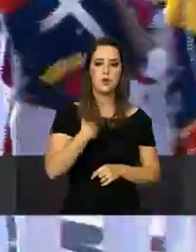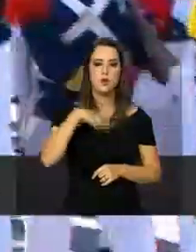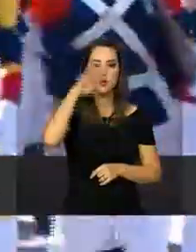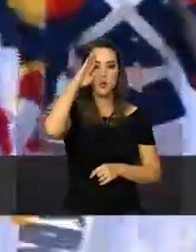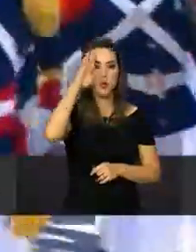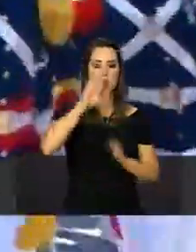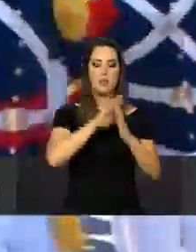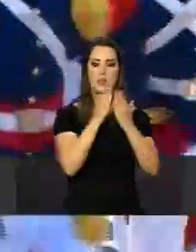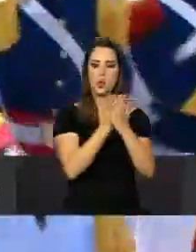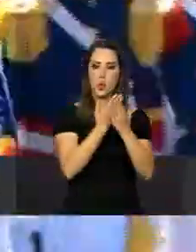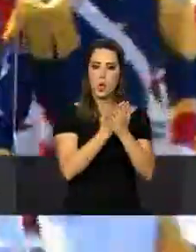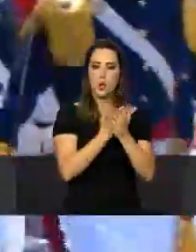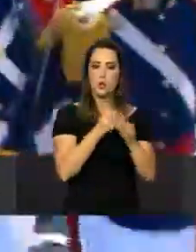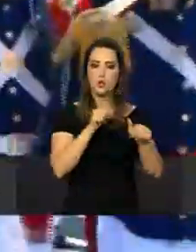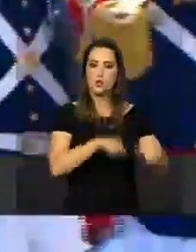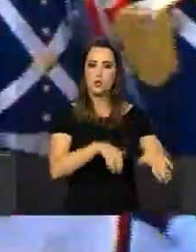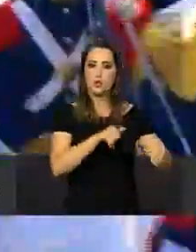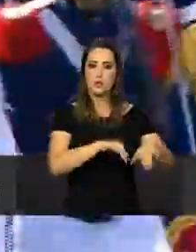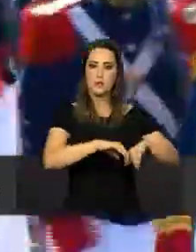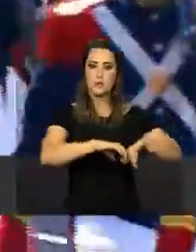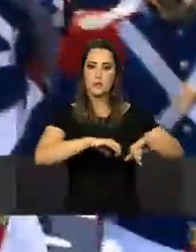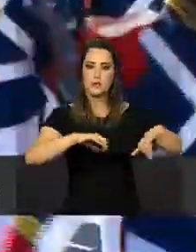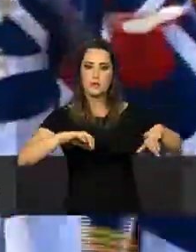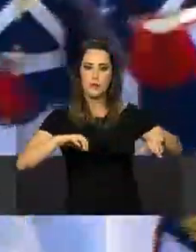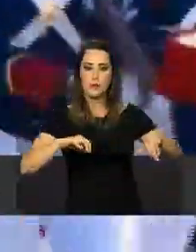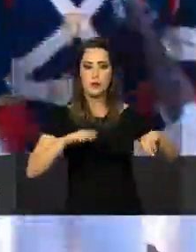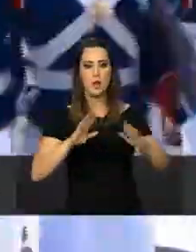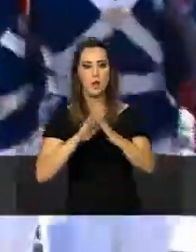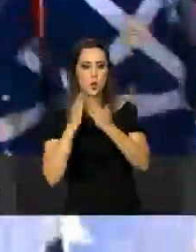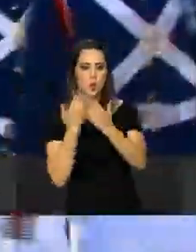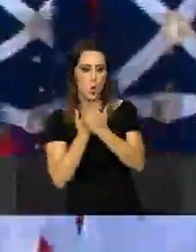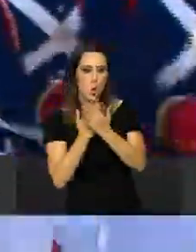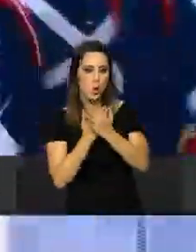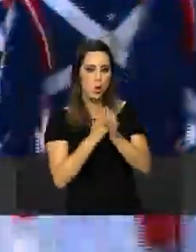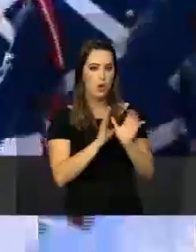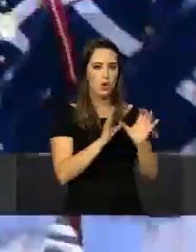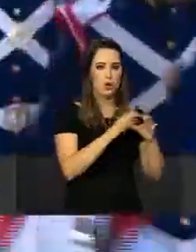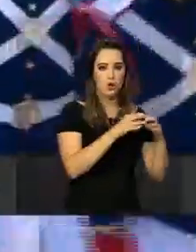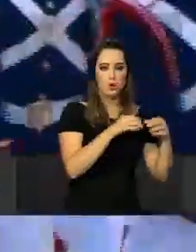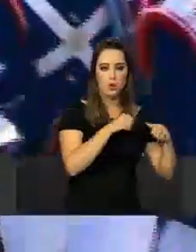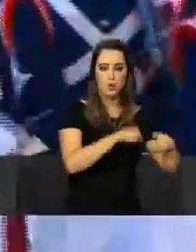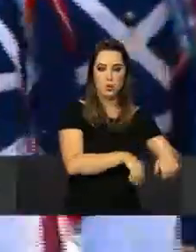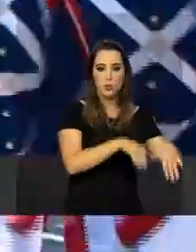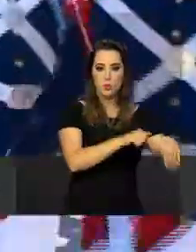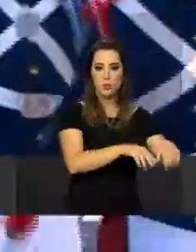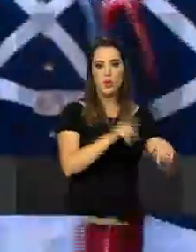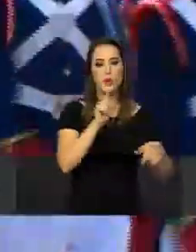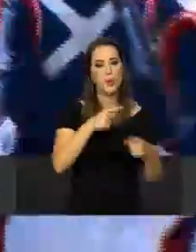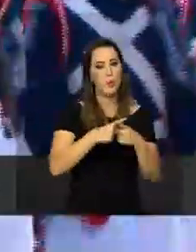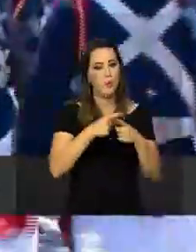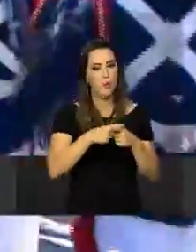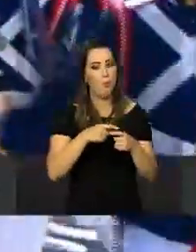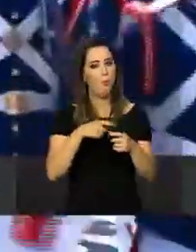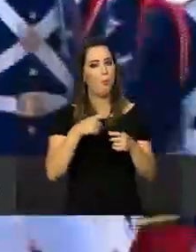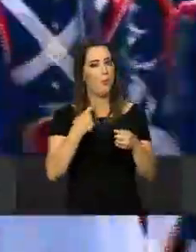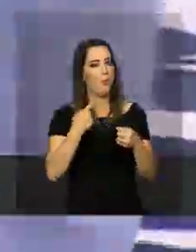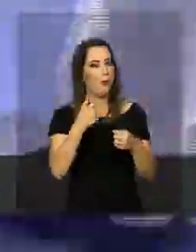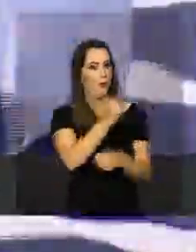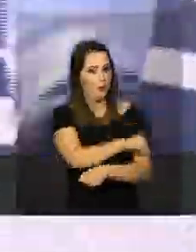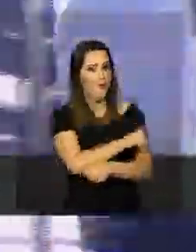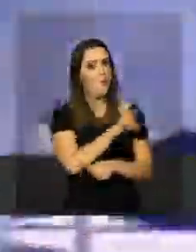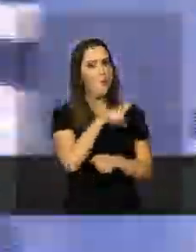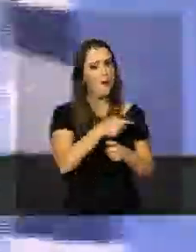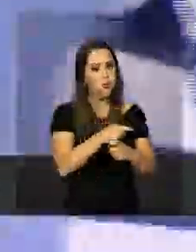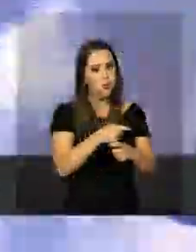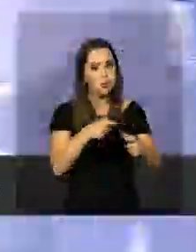escolares desfilam separadamente em determinadas regiões. É uma cidade muito grande, é difícil, né? Então,